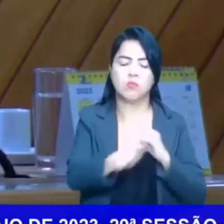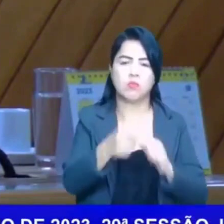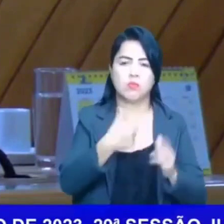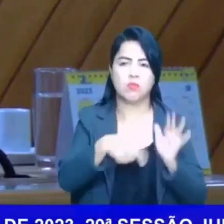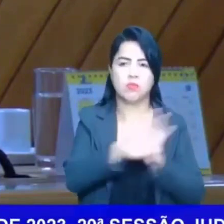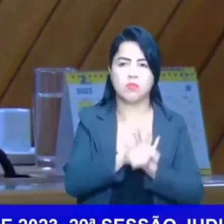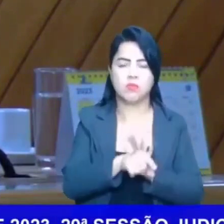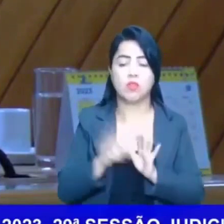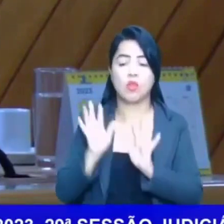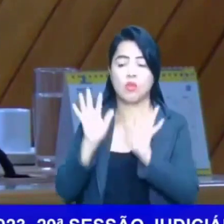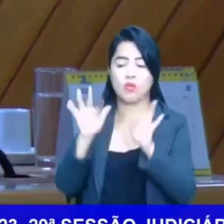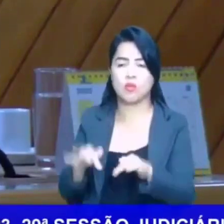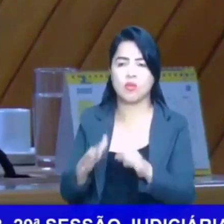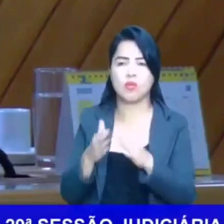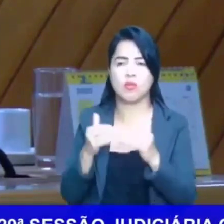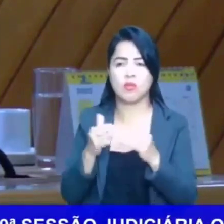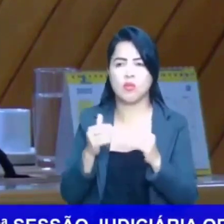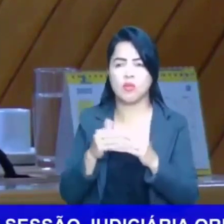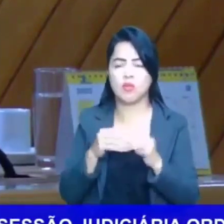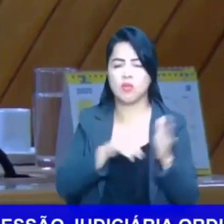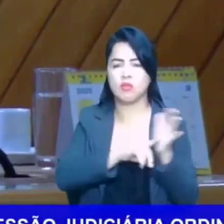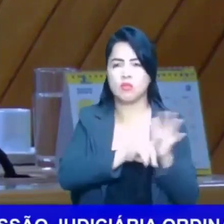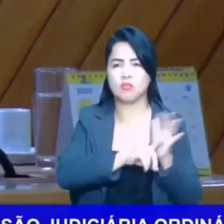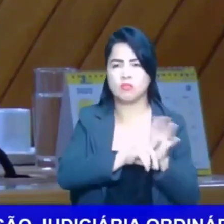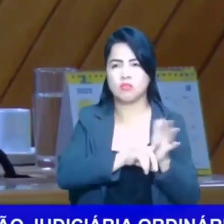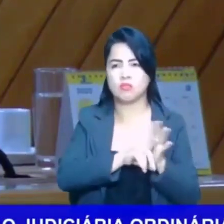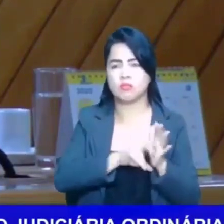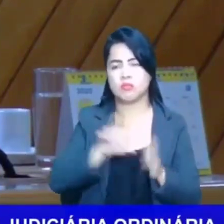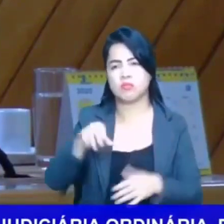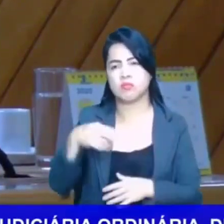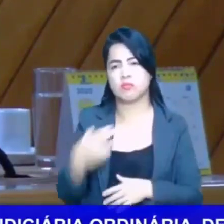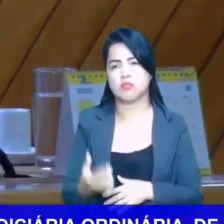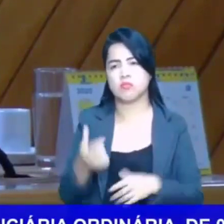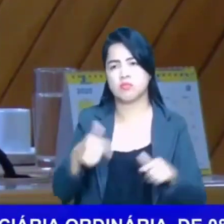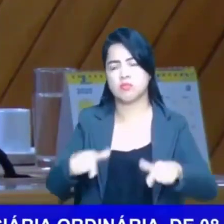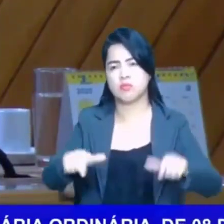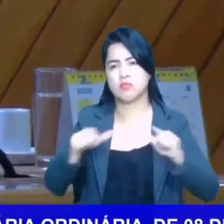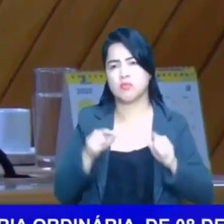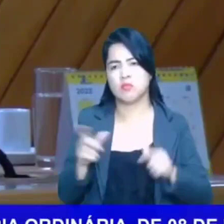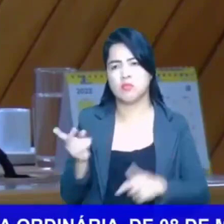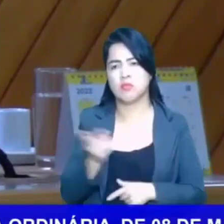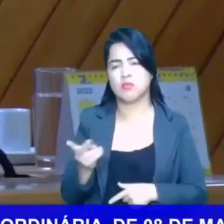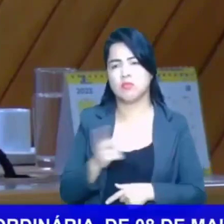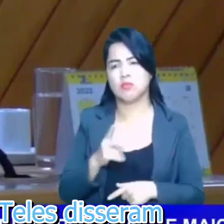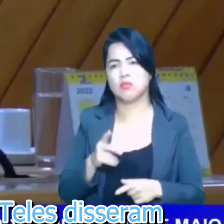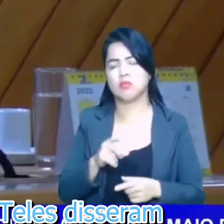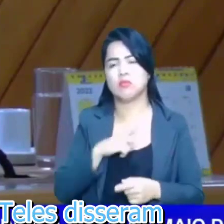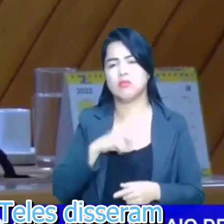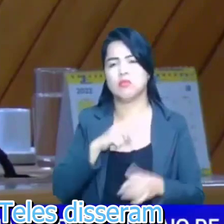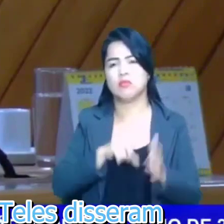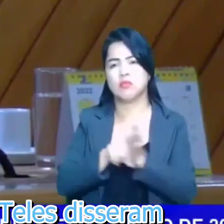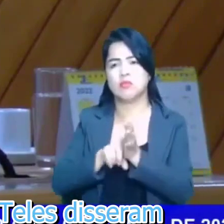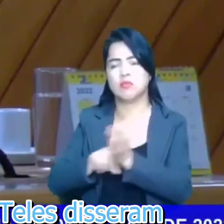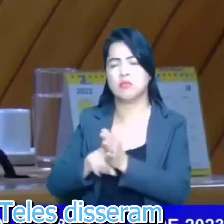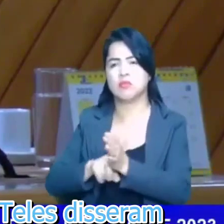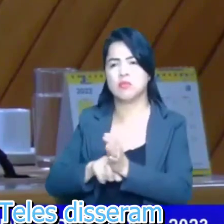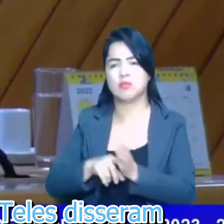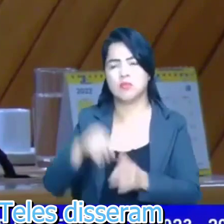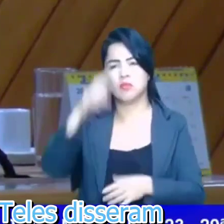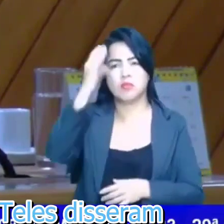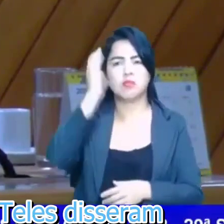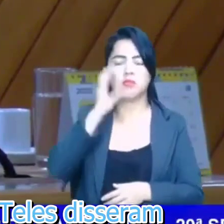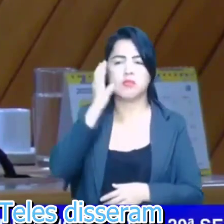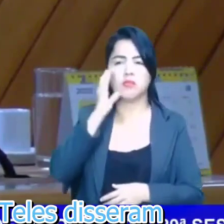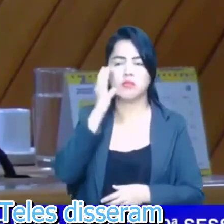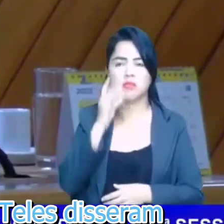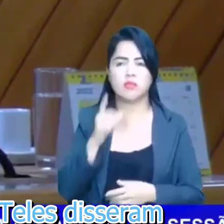Ao final, pediu procedentes pedidos para cassar o registro ou diploma dos investigados. Em contestação, Clécio Luiz